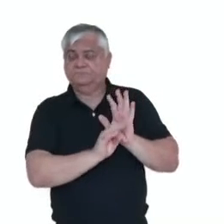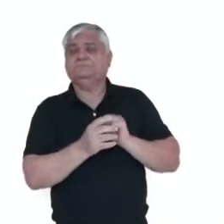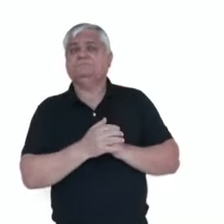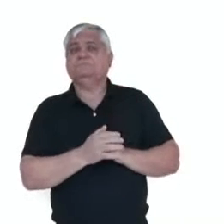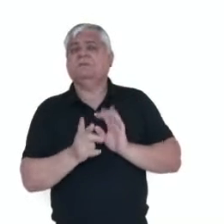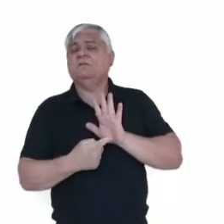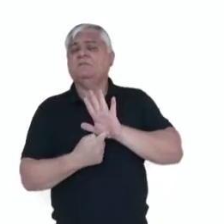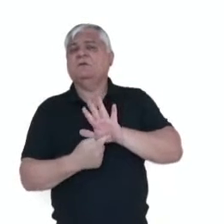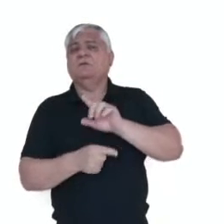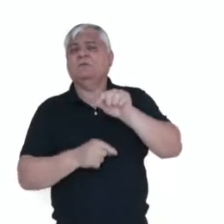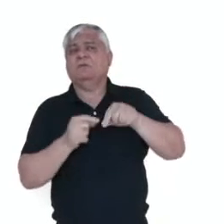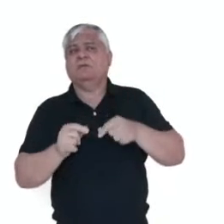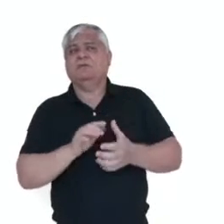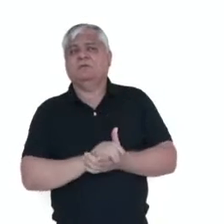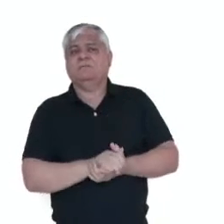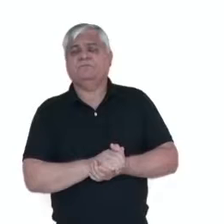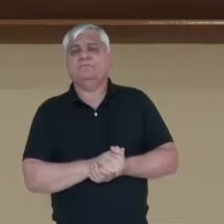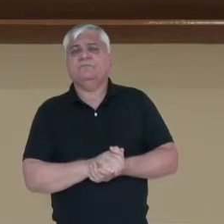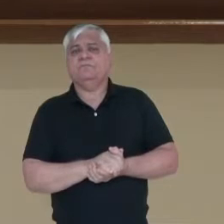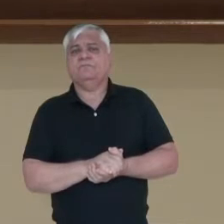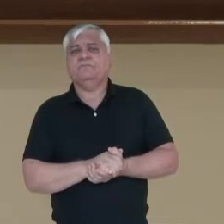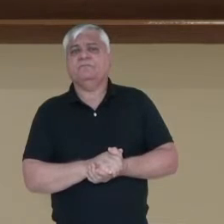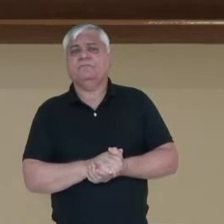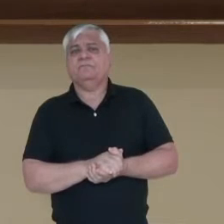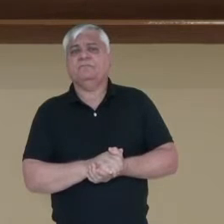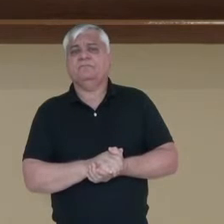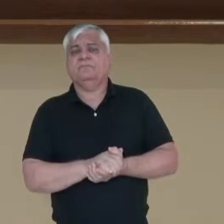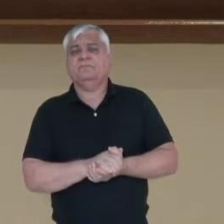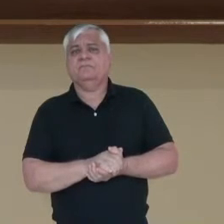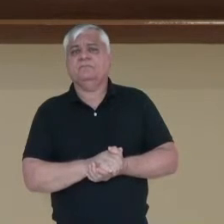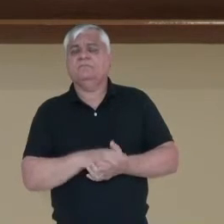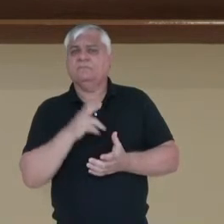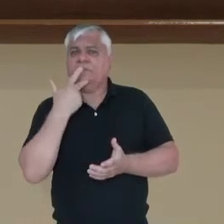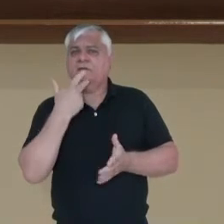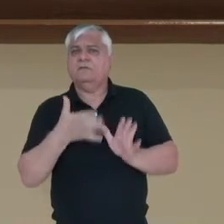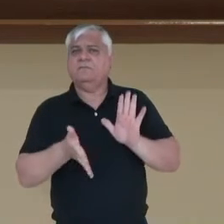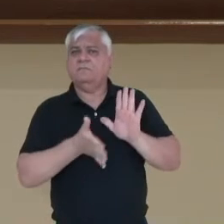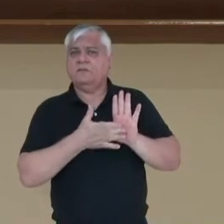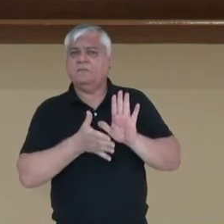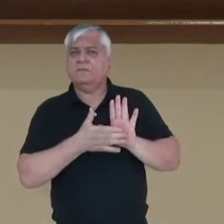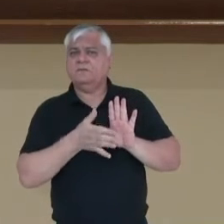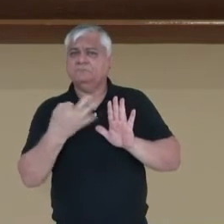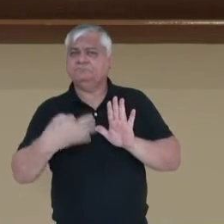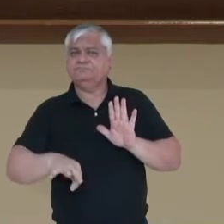quê? Ele legitima o que ele está propondo. Percebeu?